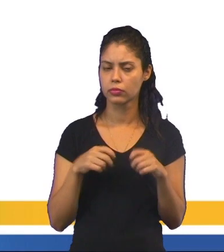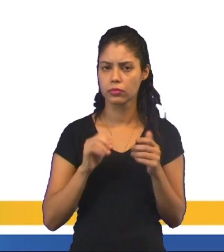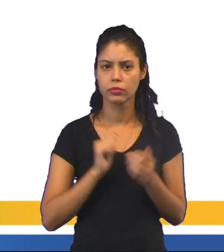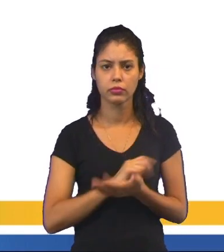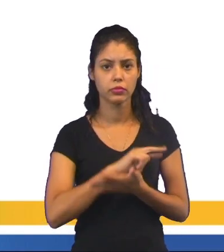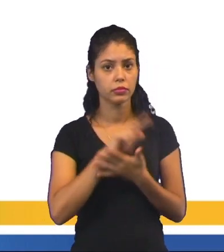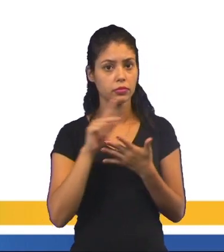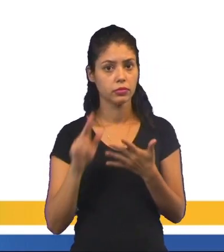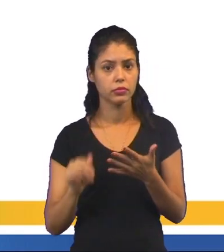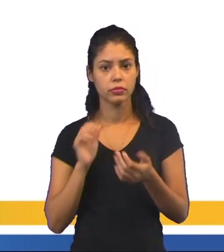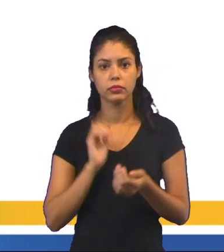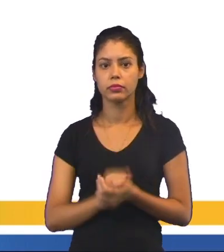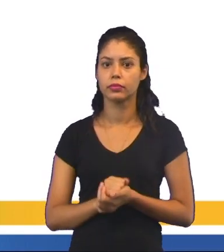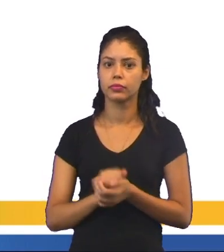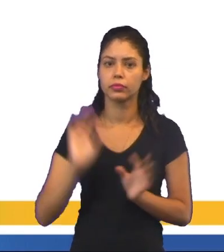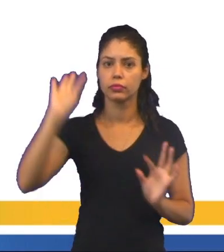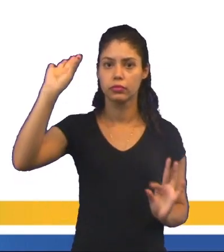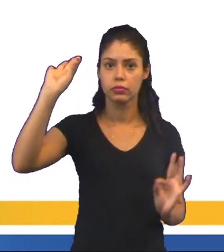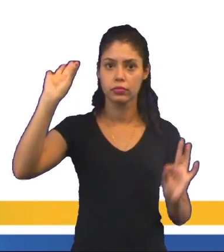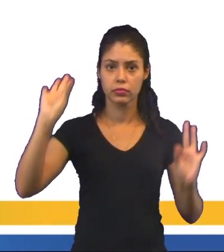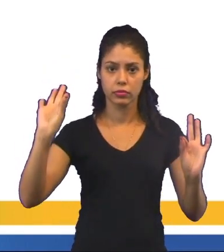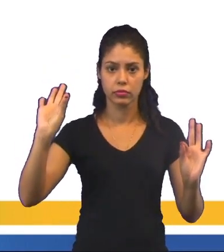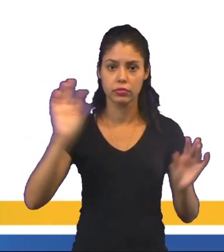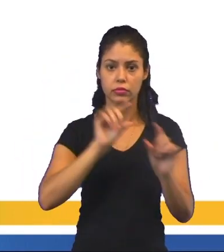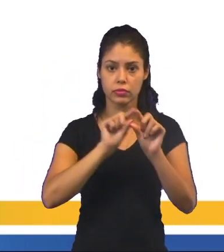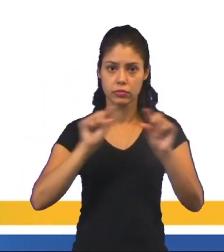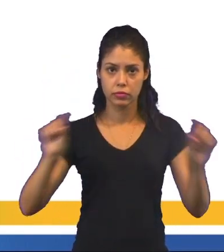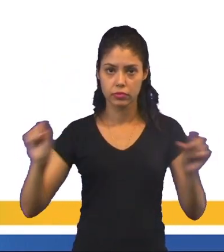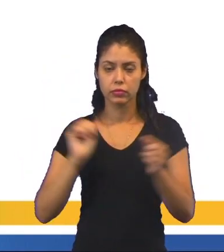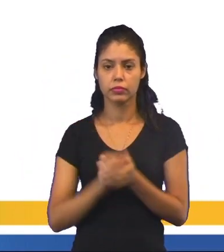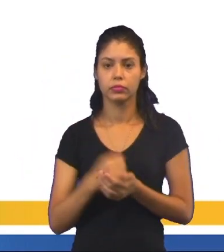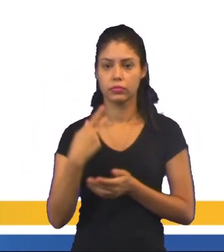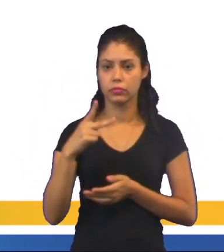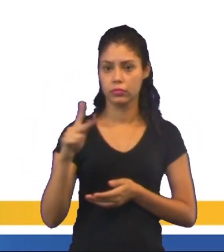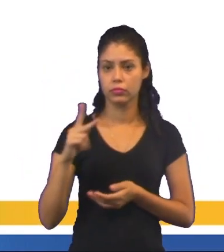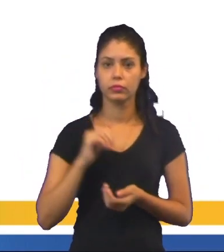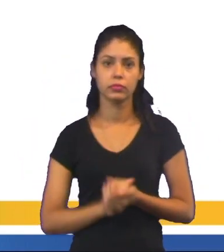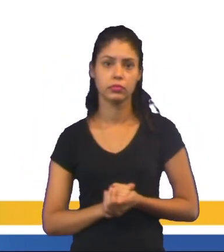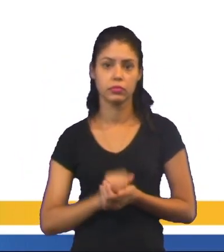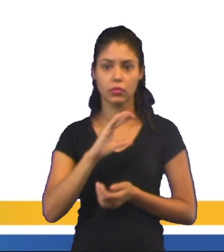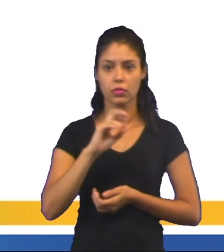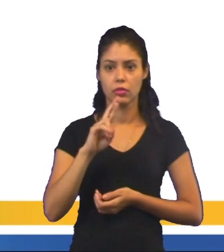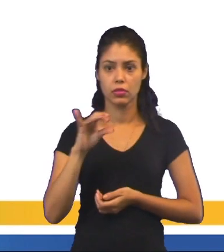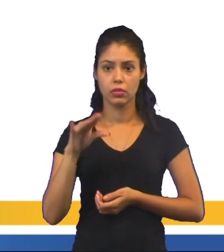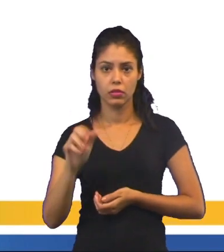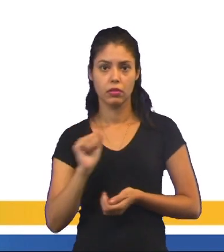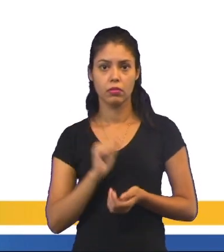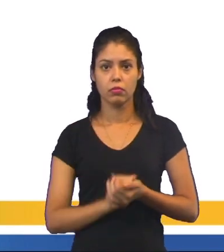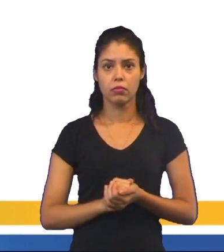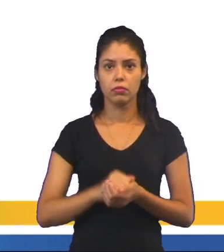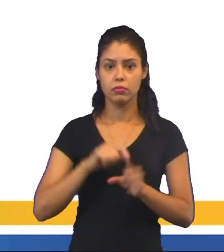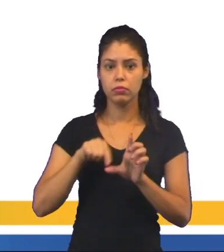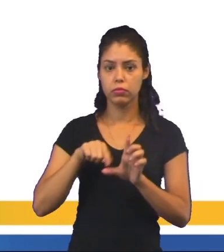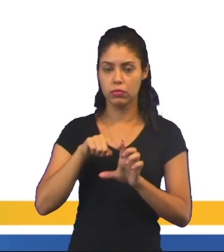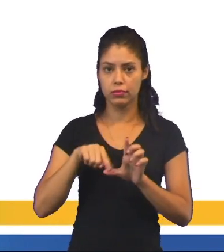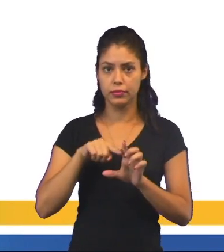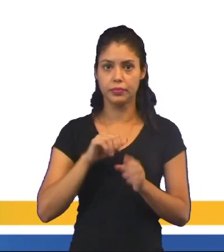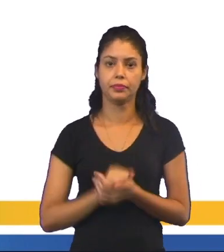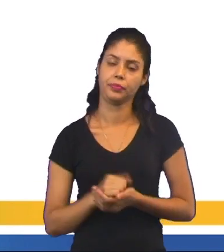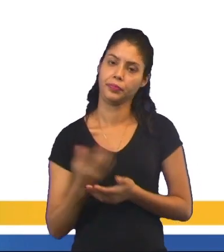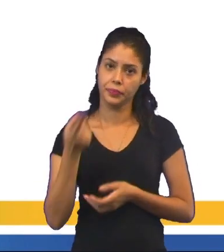de variação da inclinação da reta e seus respectivos coeficientes angulares